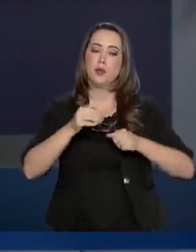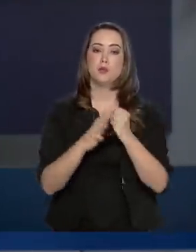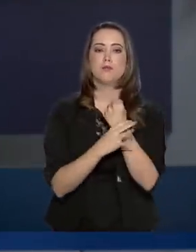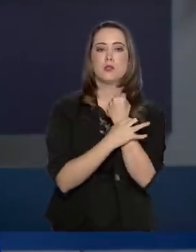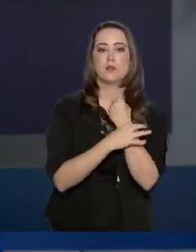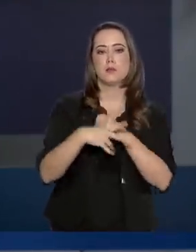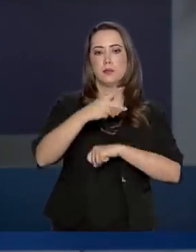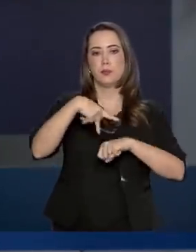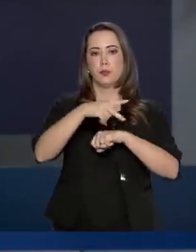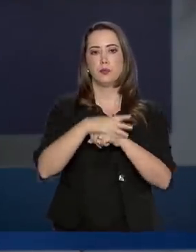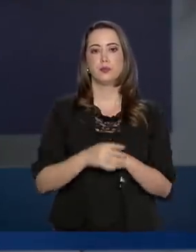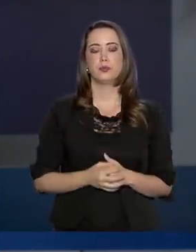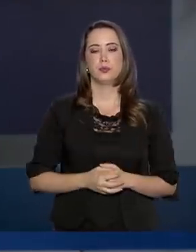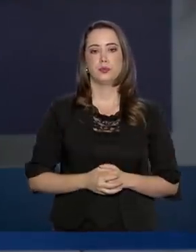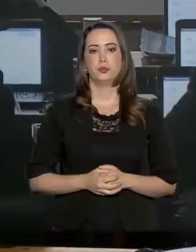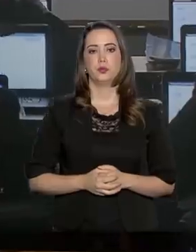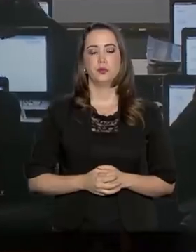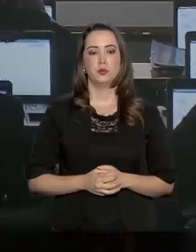e segurança no país.